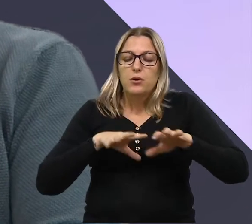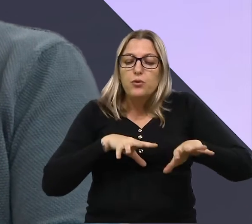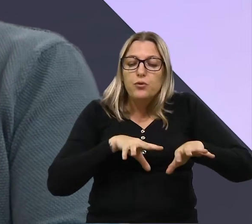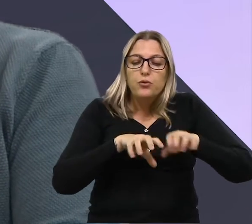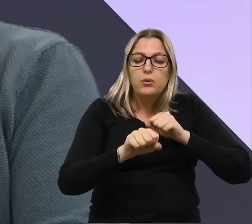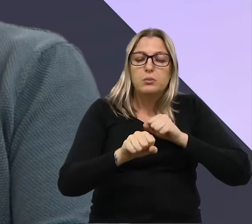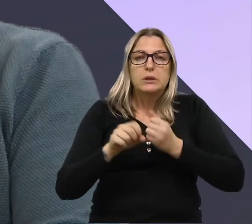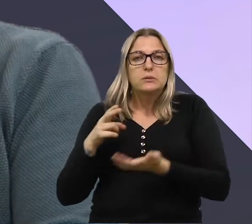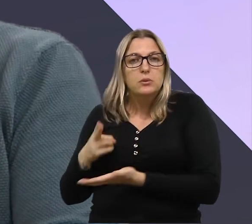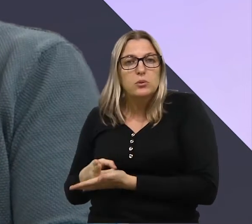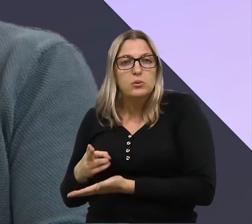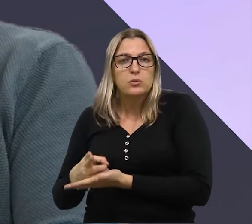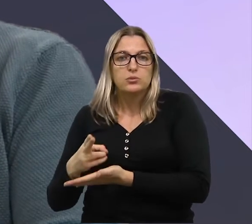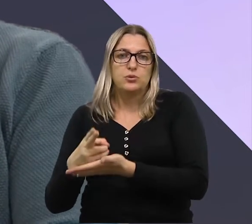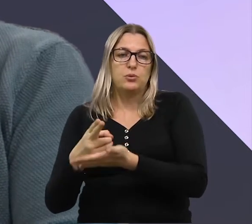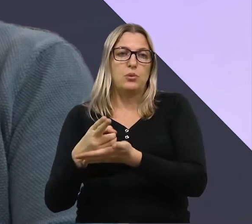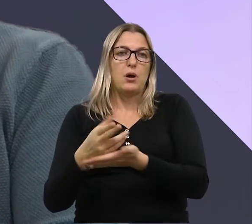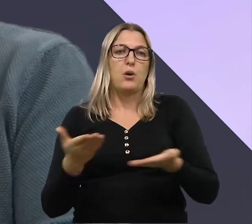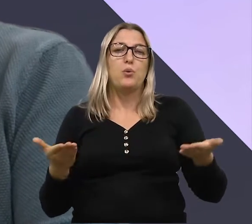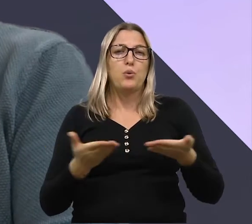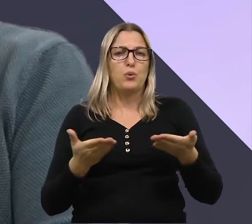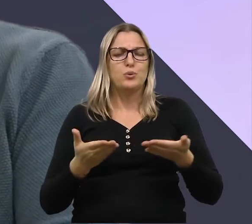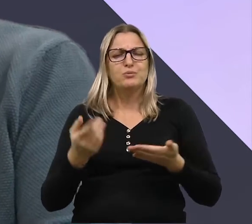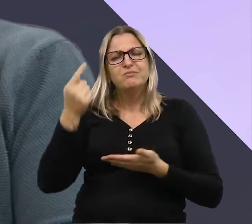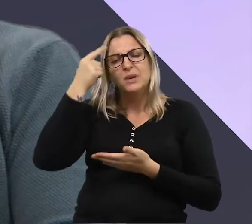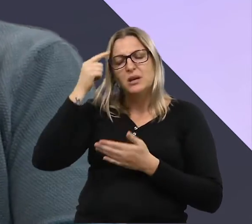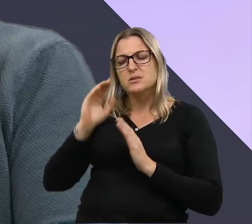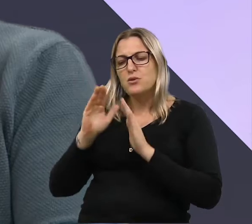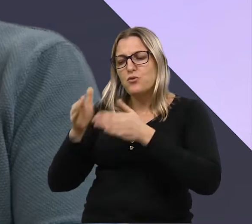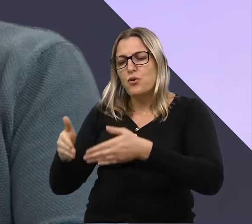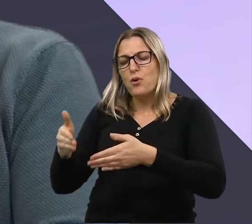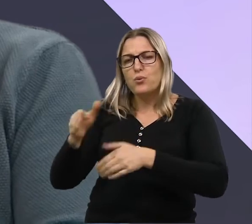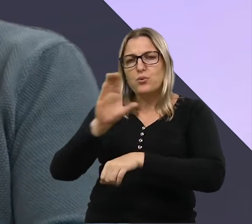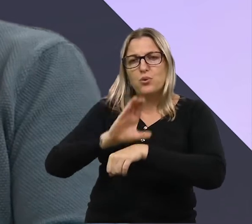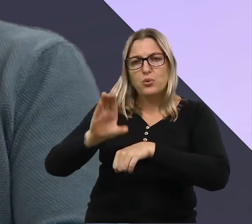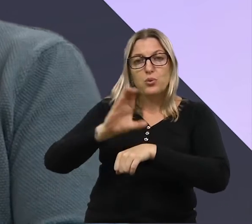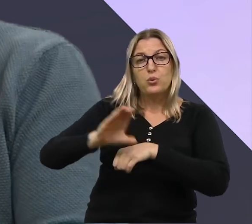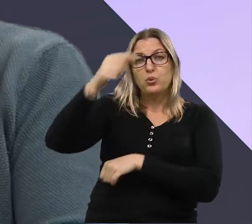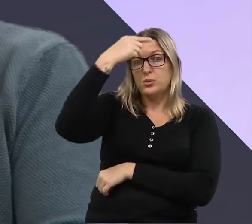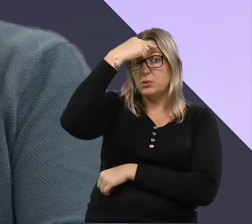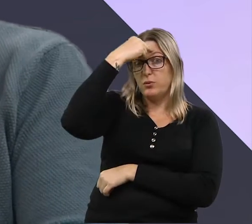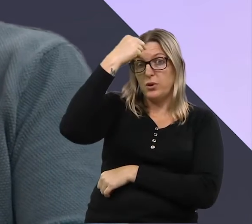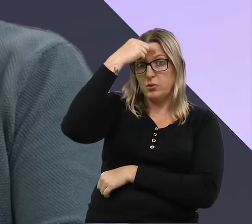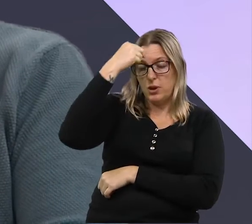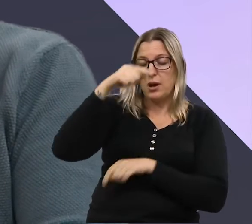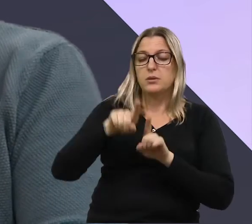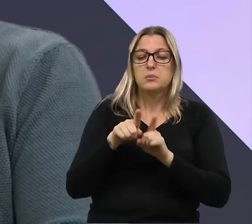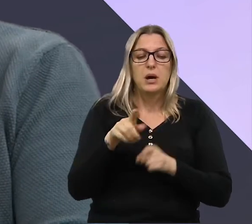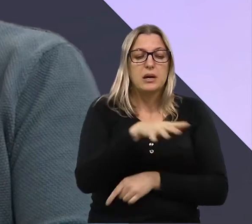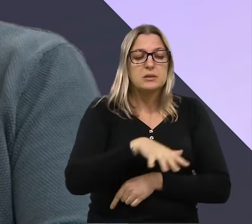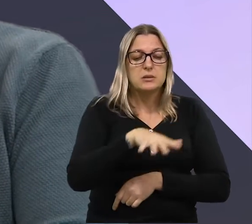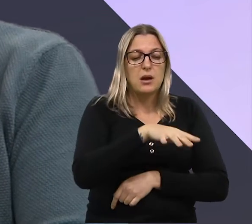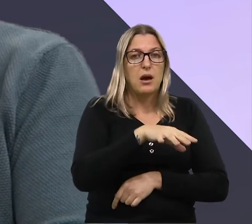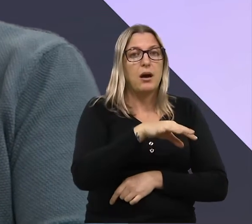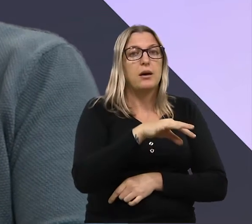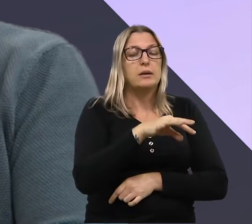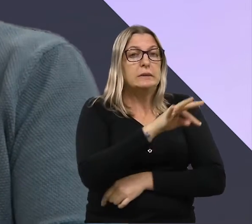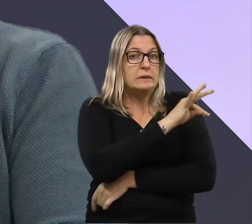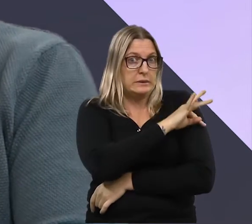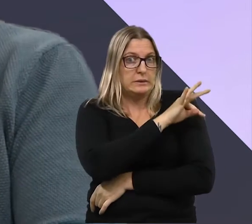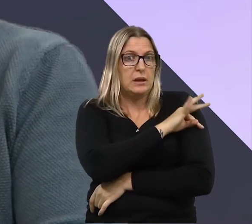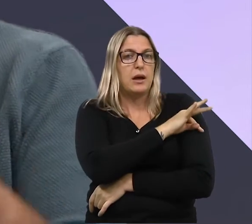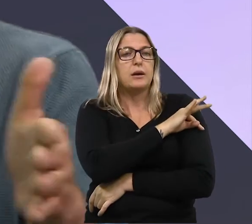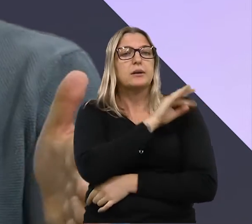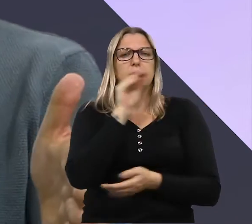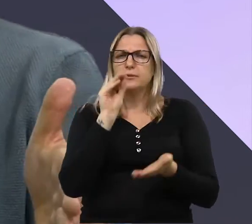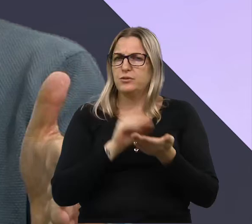muito no curso universitário que é importante também mas o segmento técnico hoje tem uma defasagem muito grande